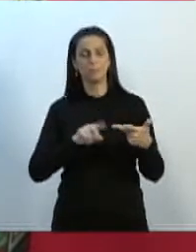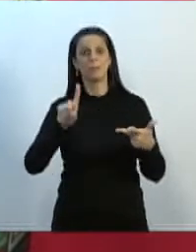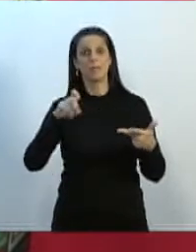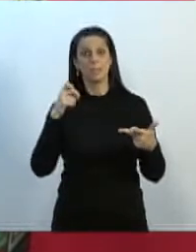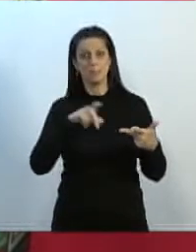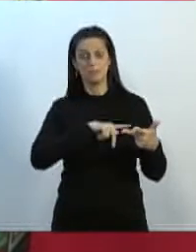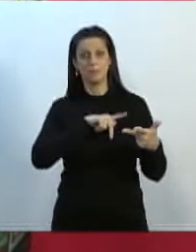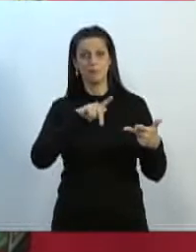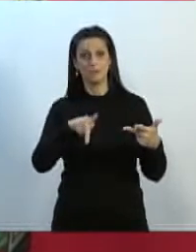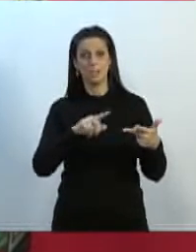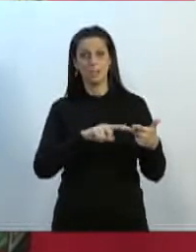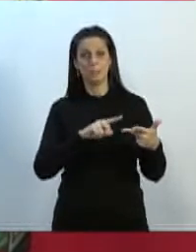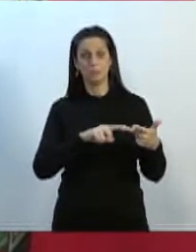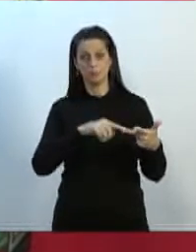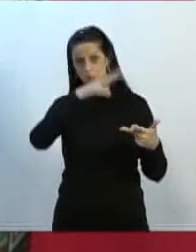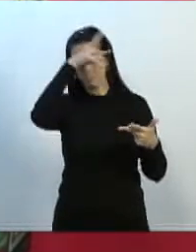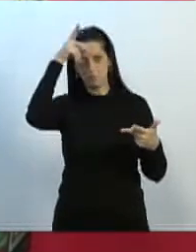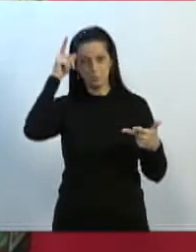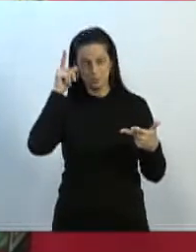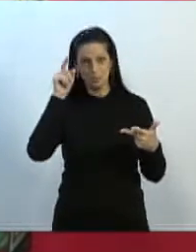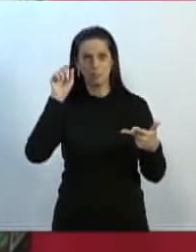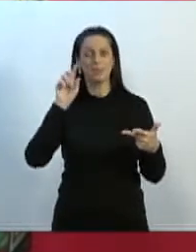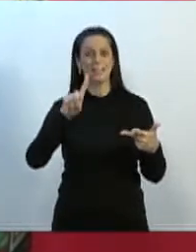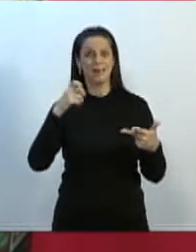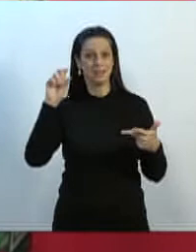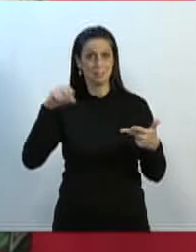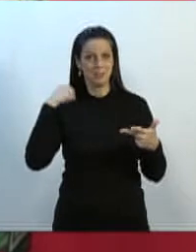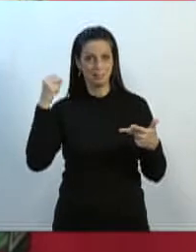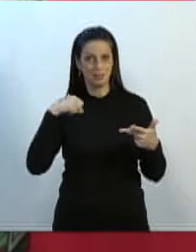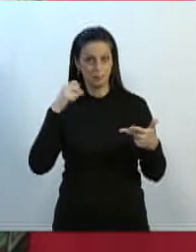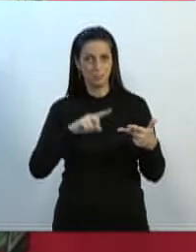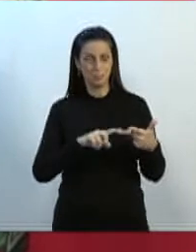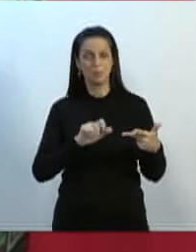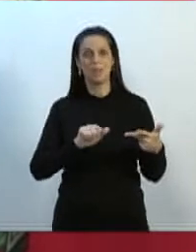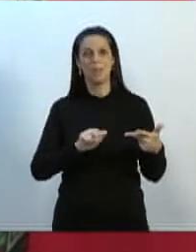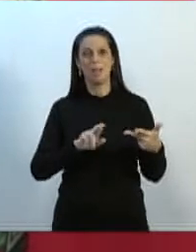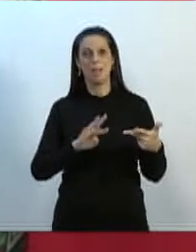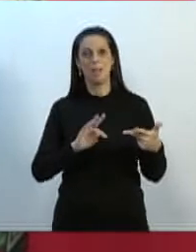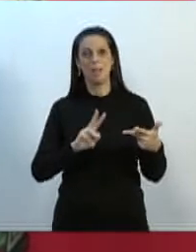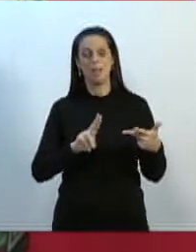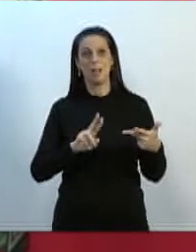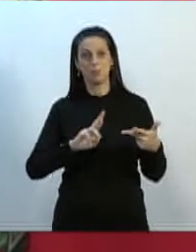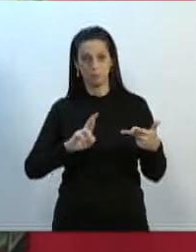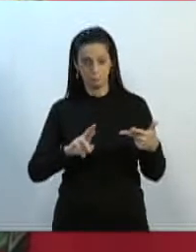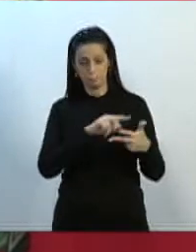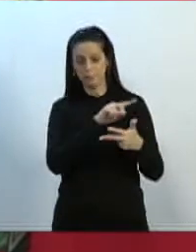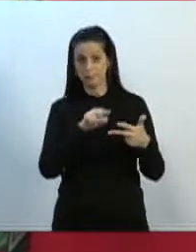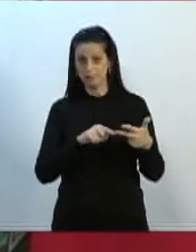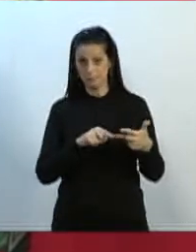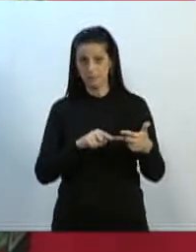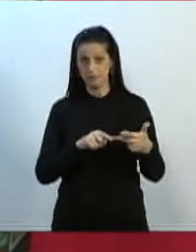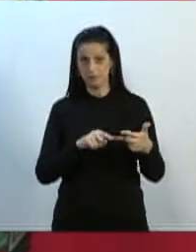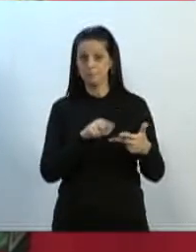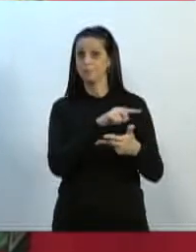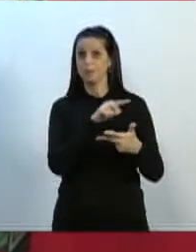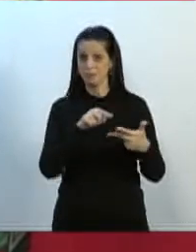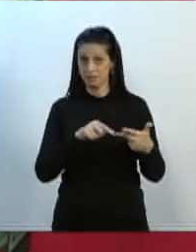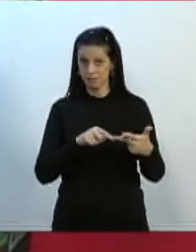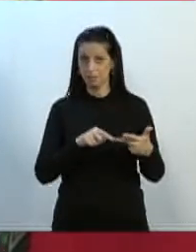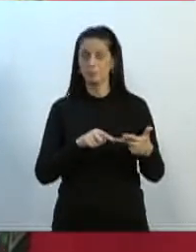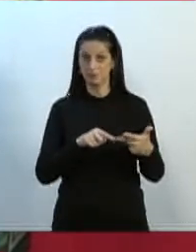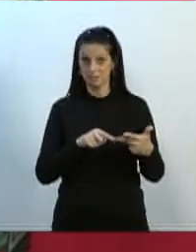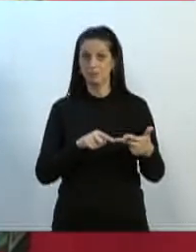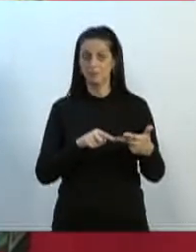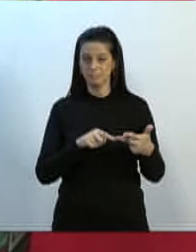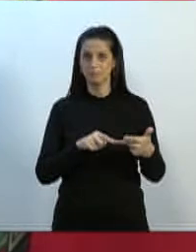ex-prefeito de Manaus, ex-senador da República, Arthur Virgílio Neto. São os três candidatos nas